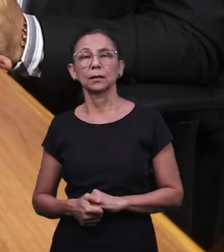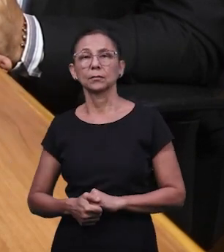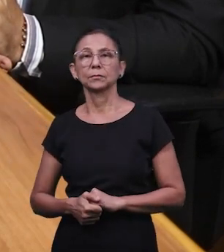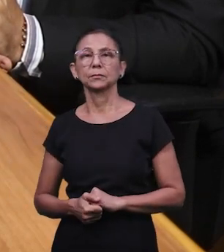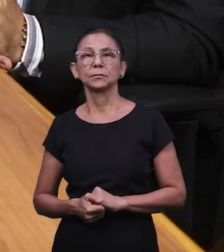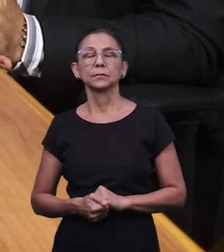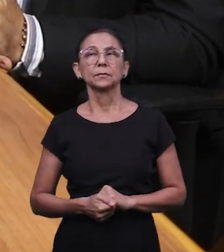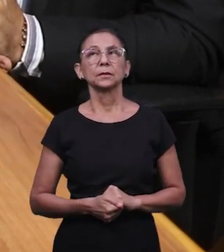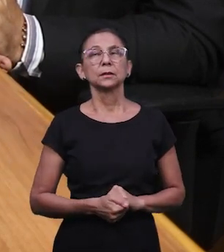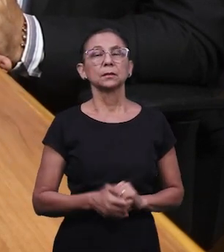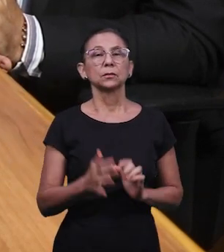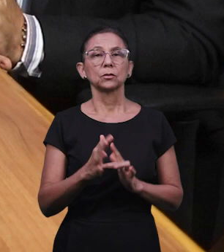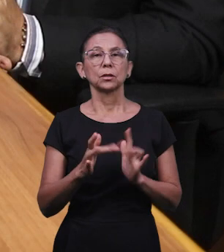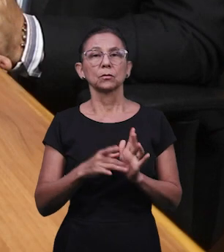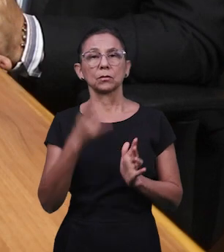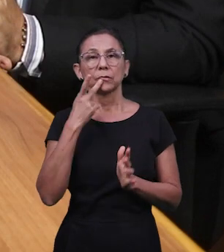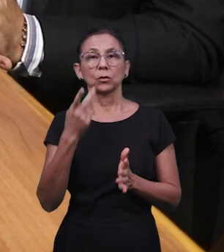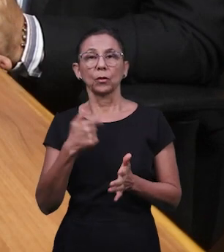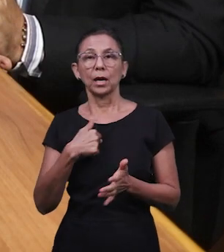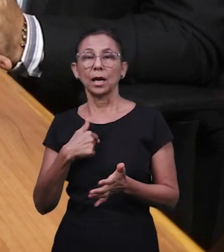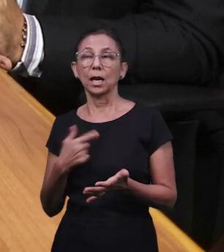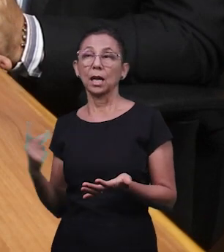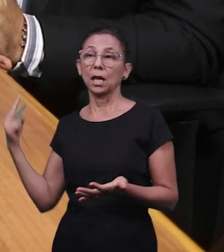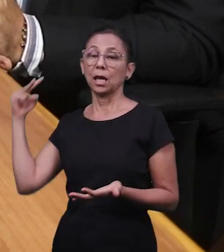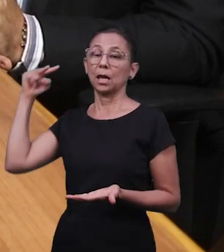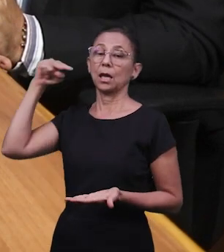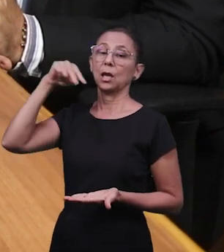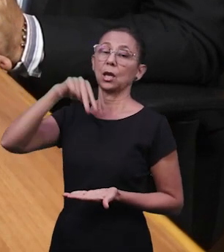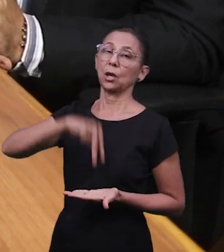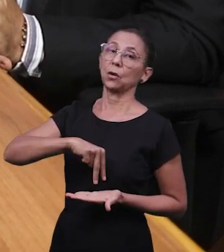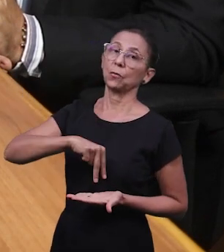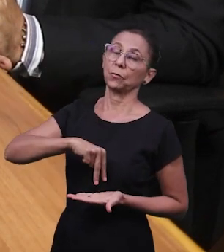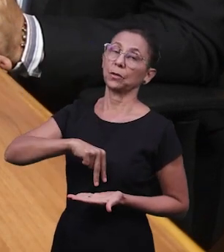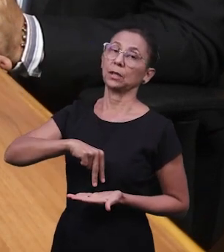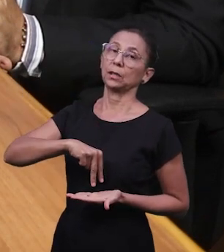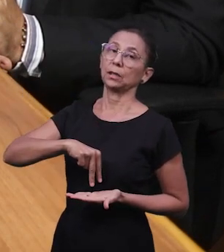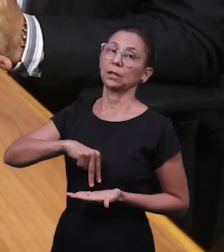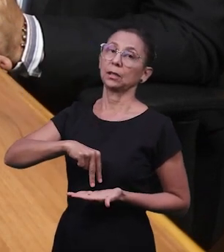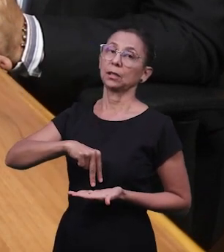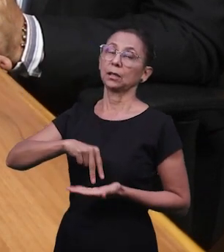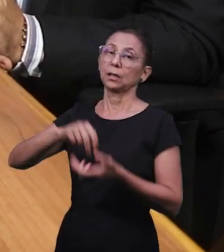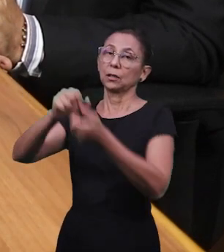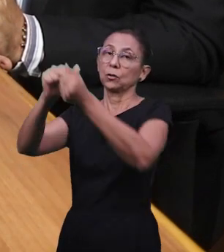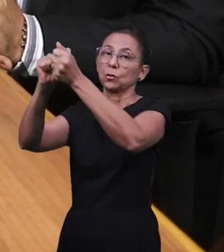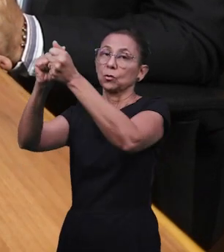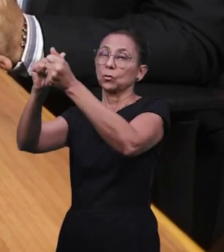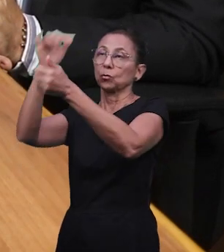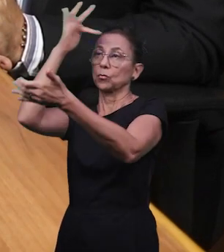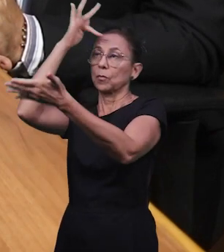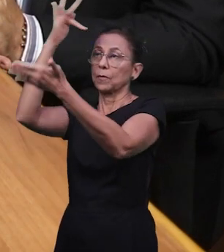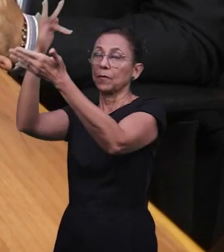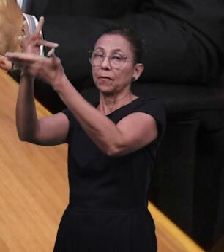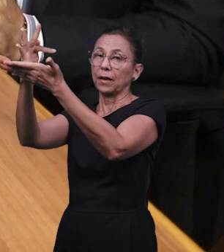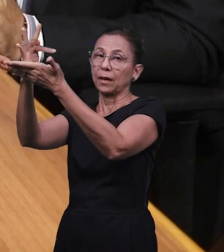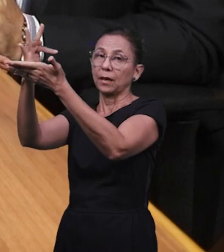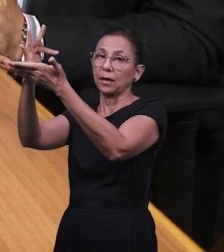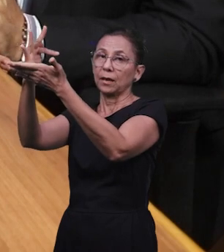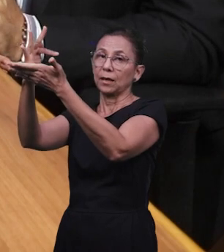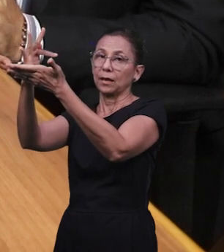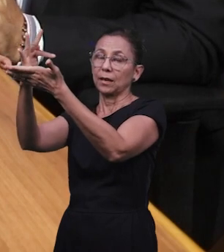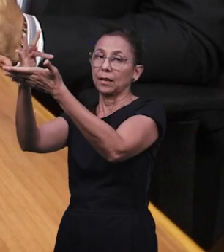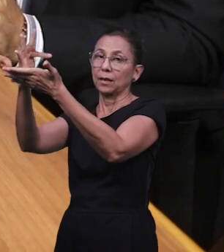Jesus, eu vim, então ele trouxe essa fé, que é essa que veio da eternidade, ele está dizendo, ela é